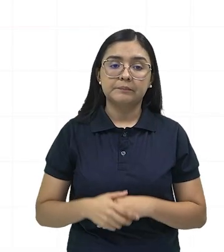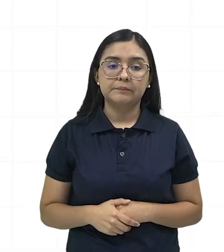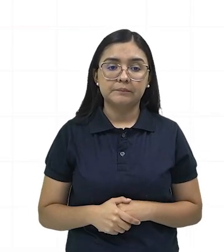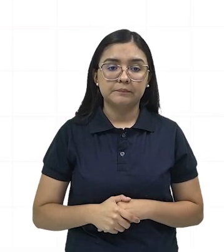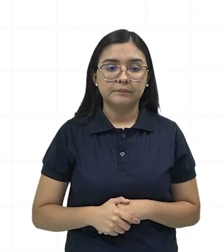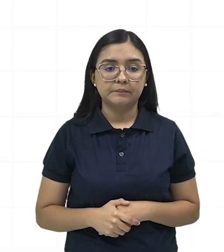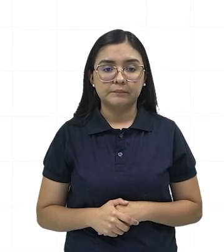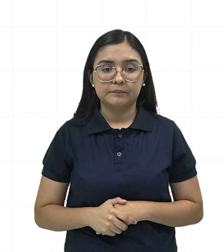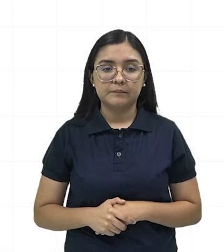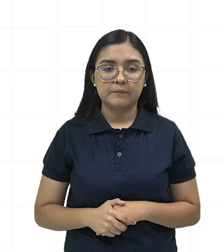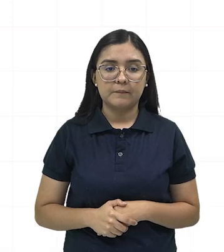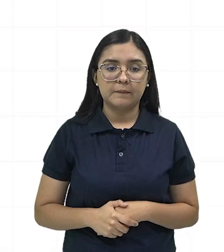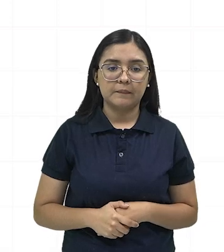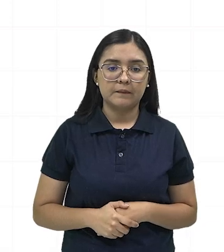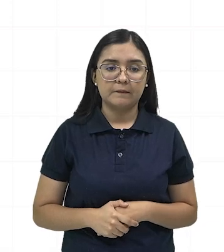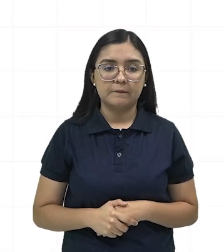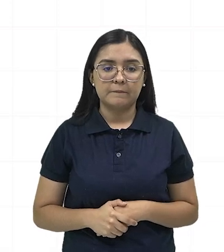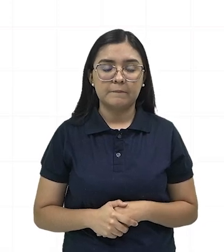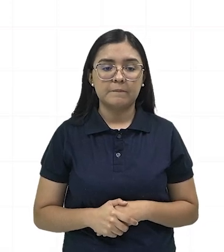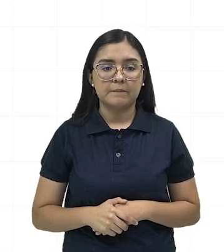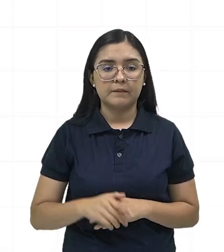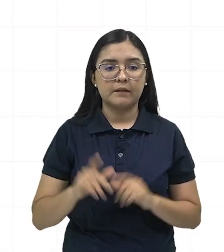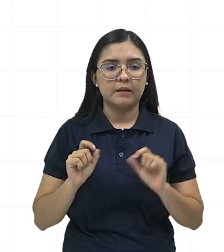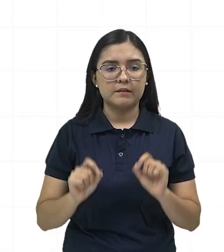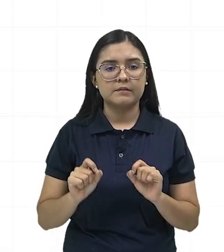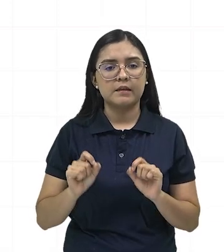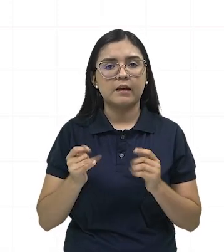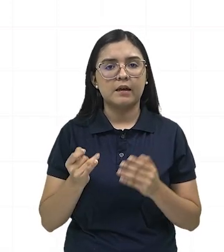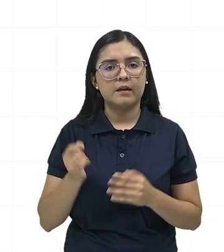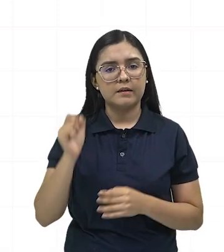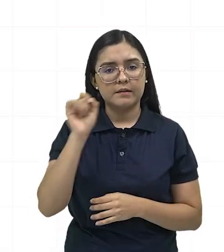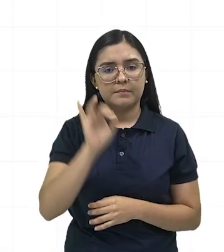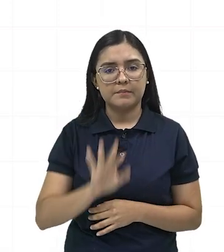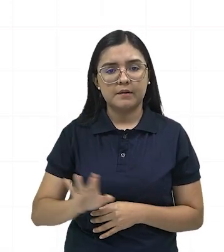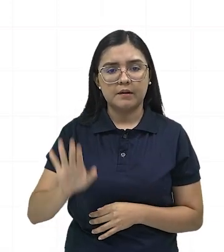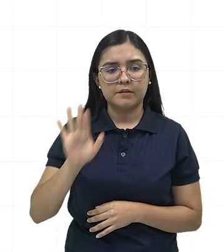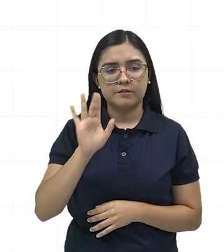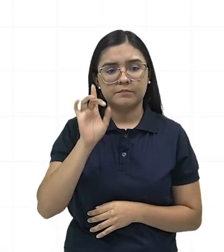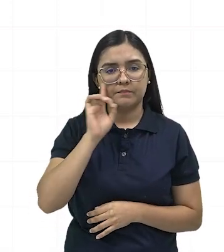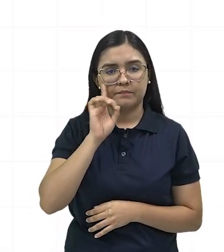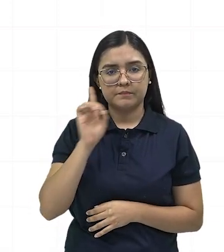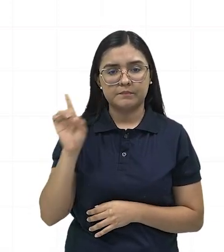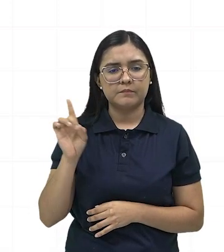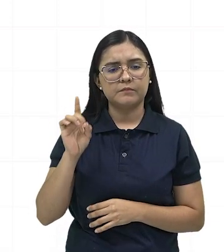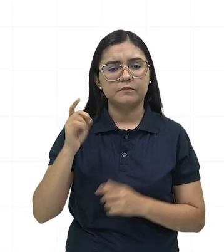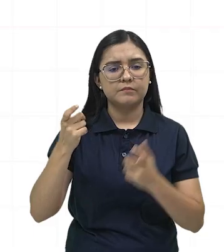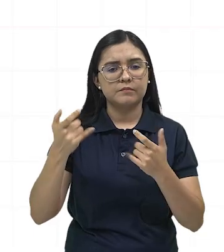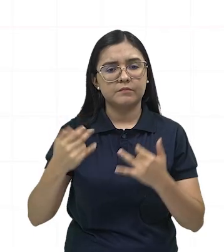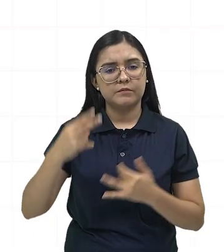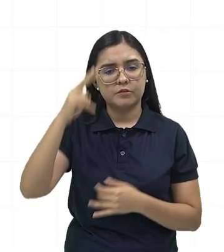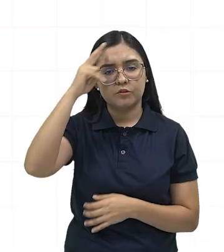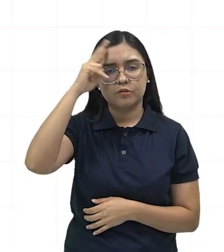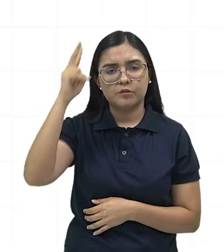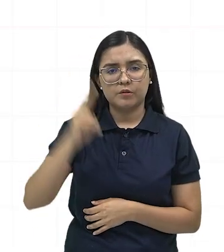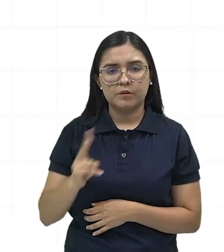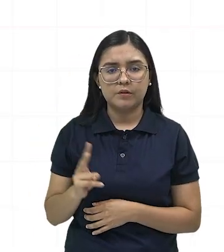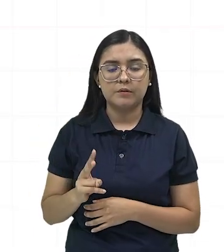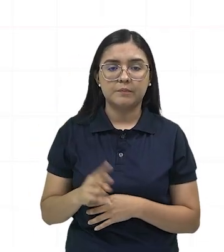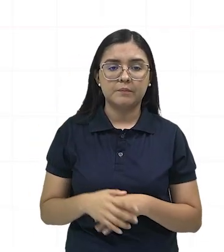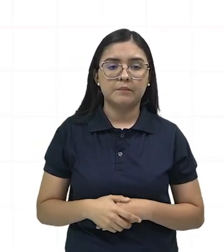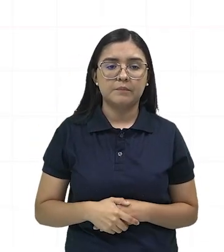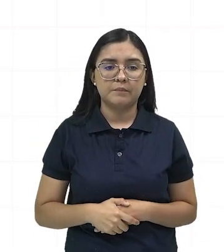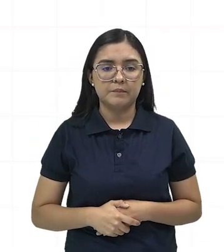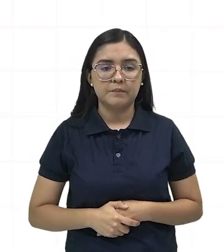Primeiramente, vamos analisar aqui essa imagem, né? Porque quando a gente fala de história, quando a gente estuda história, né,